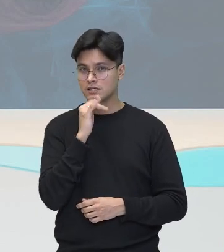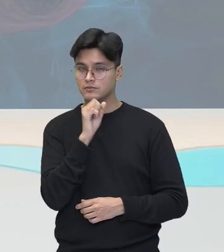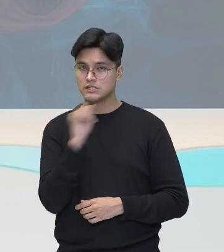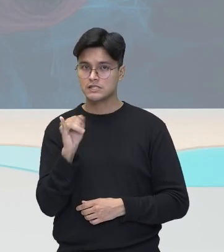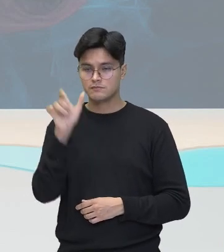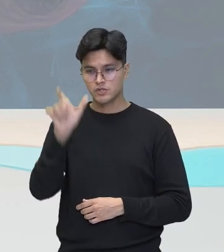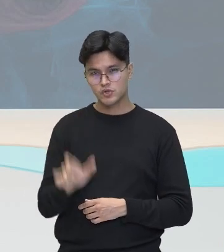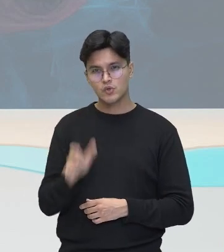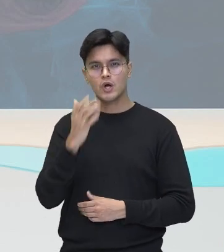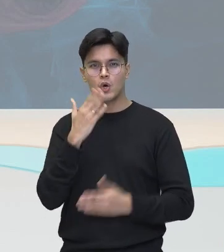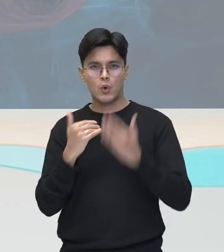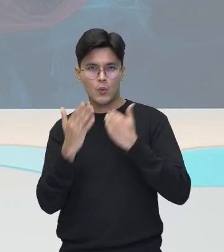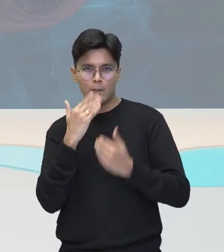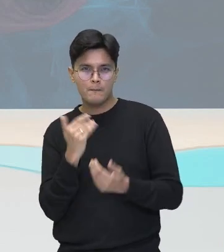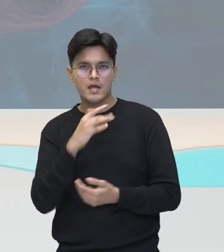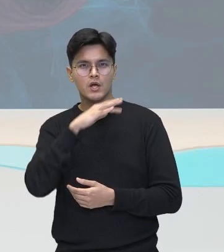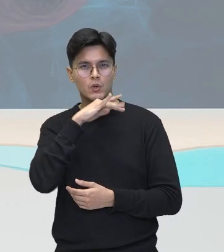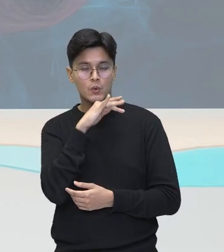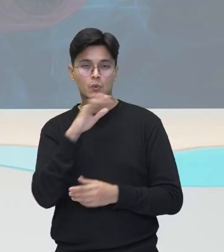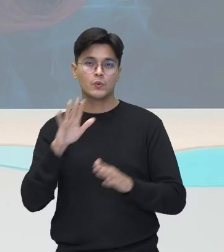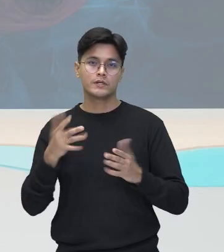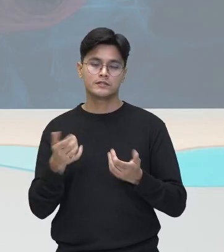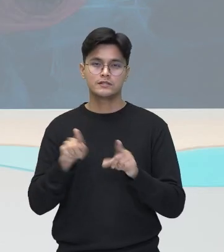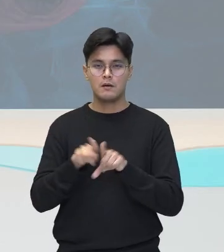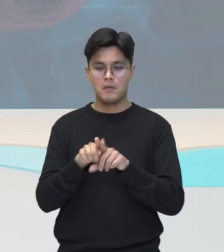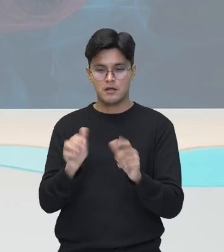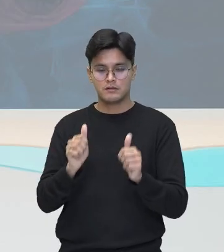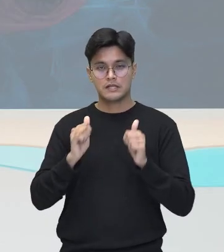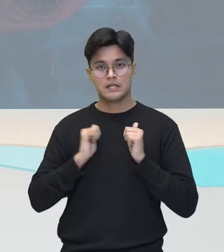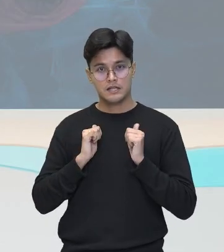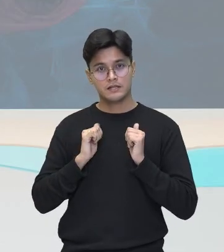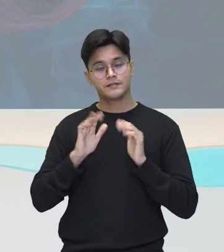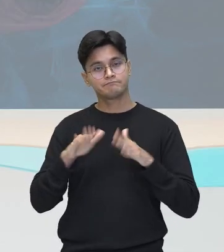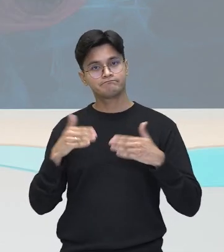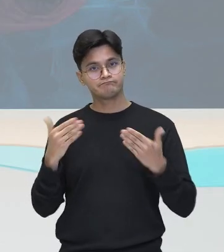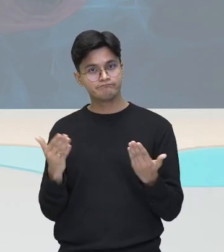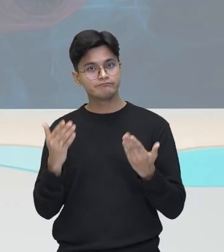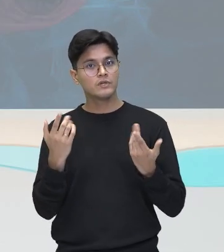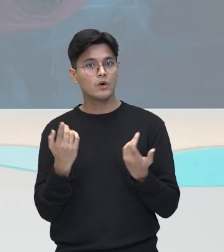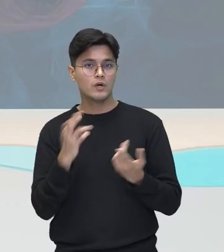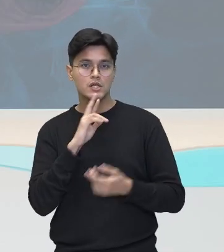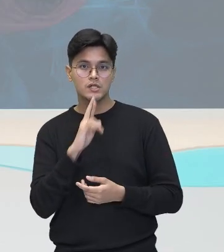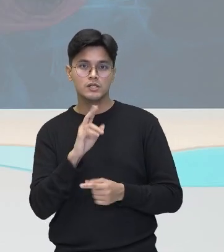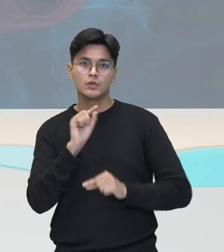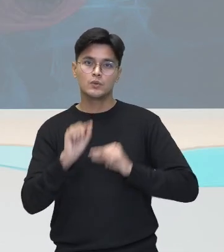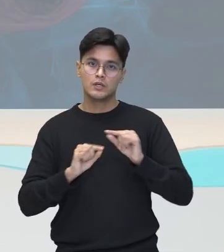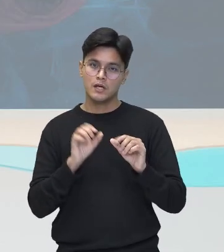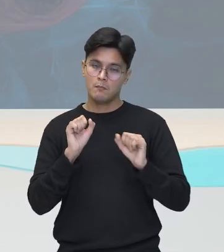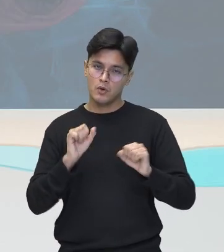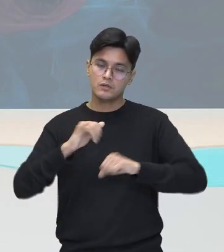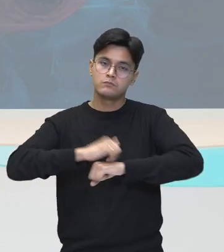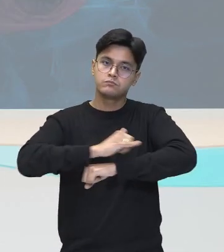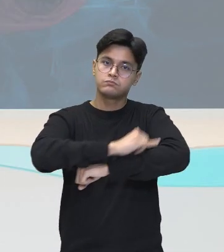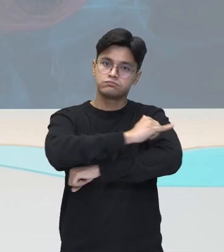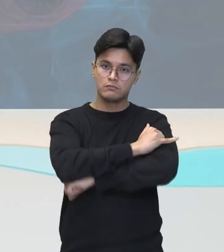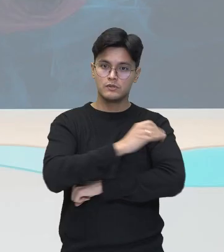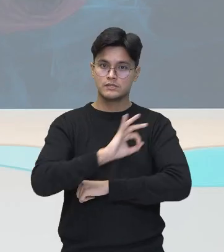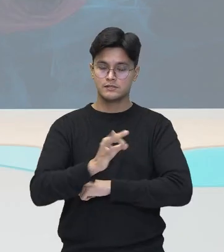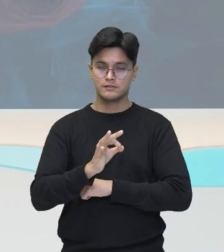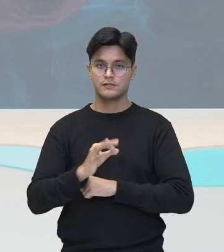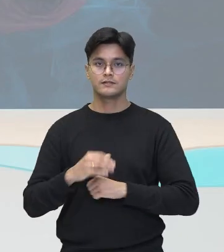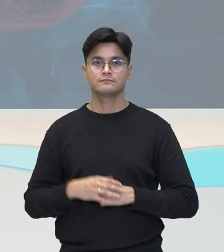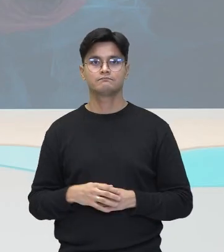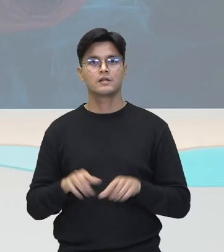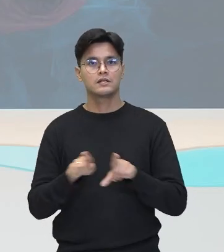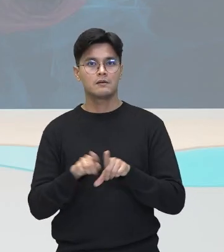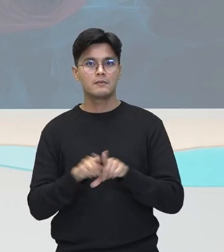são pessoas sedentárias, tá bom? Então, os hábitos de vida mais saudáveis, como uma melhoria na dieta, como eu já falei,